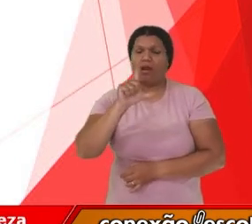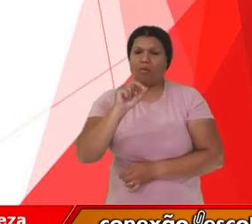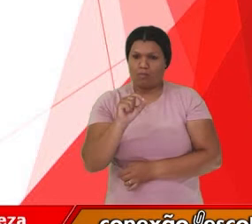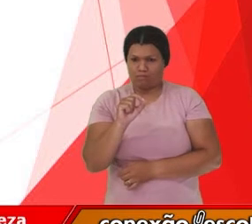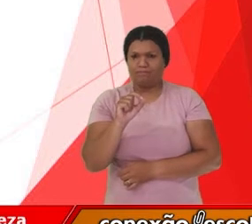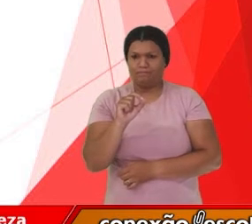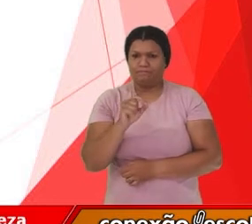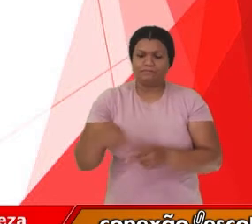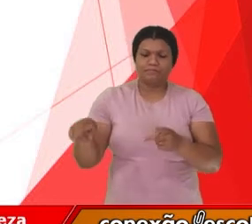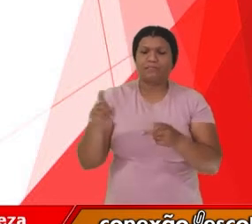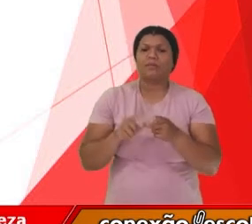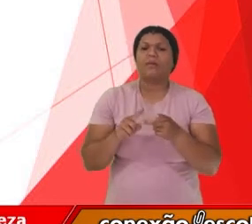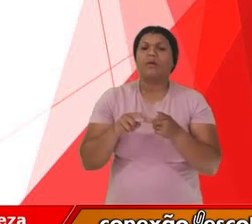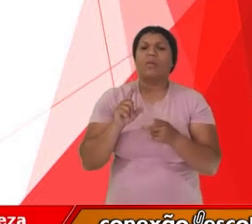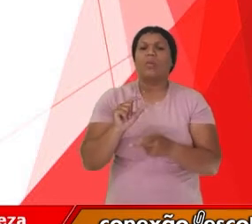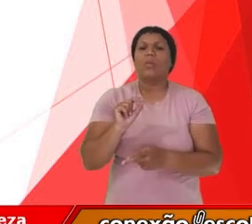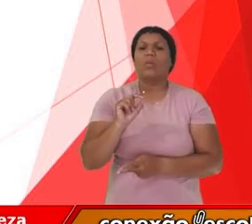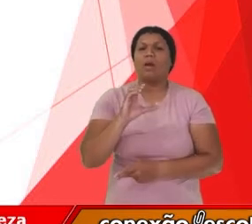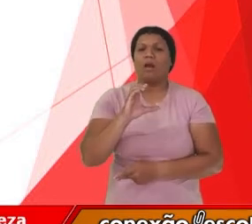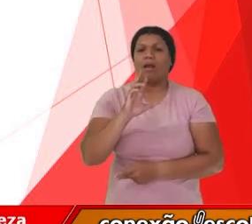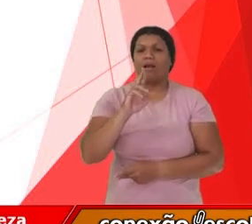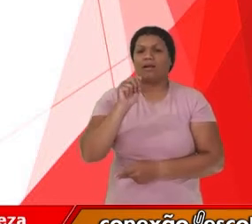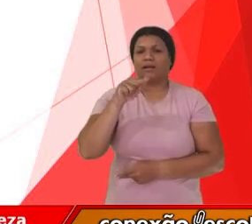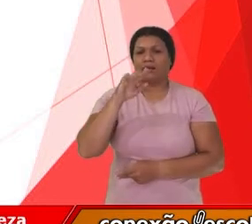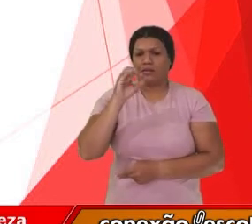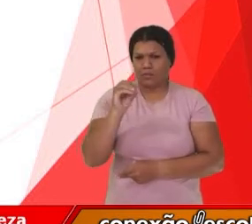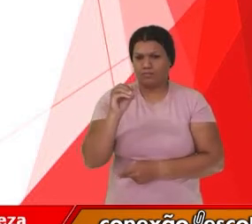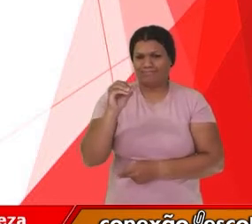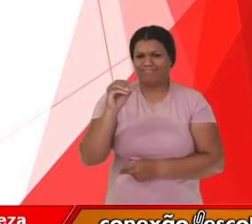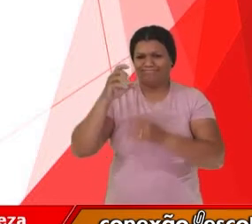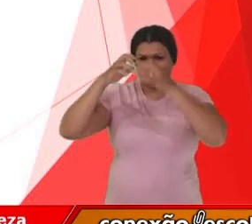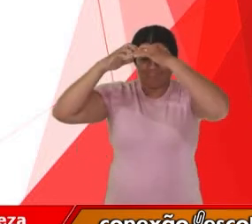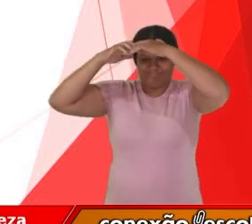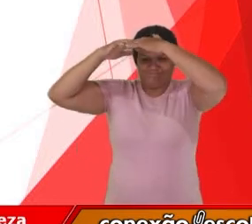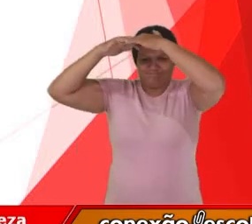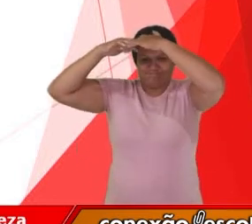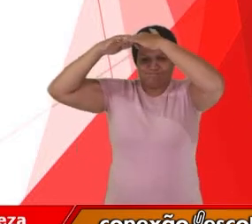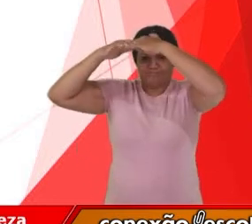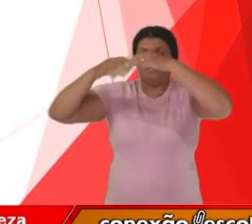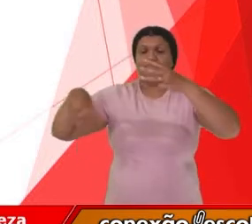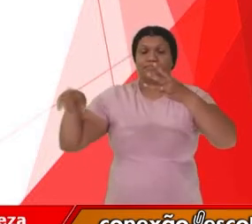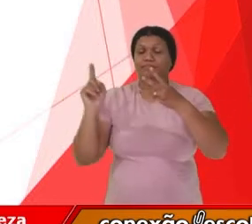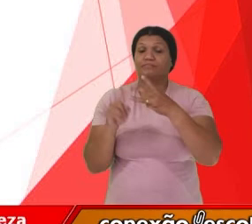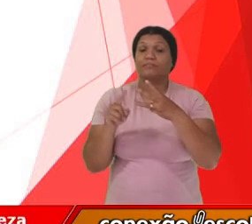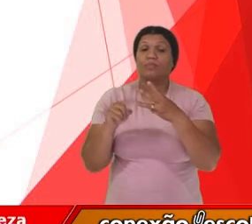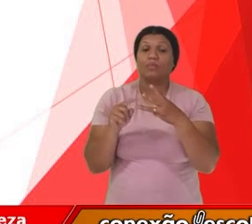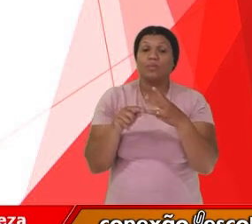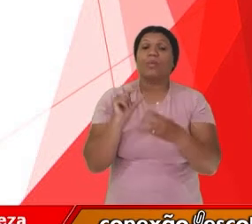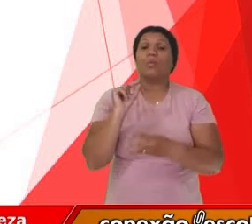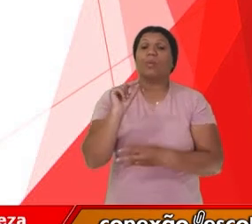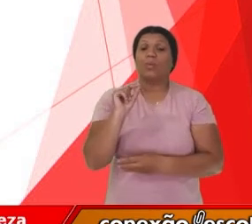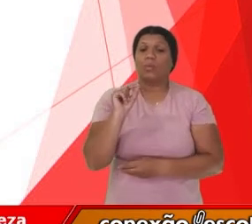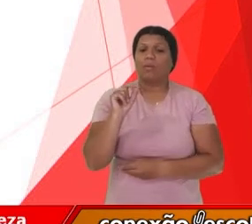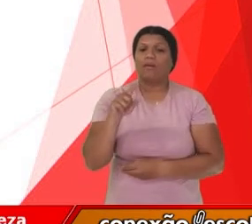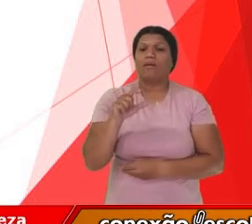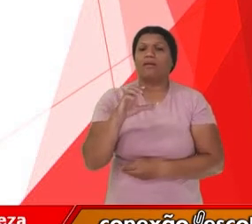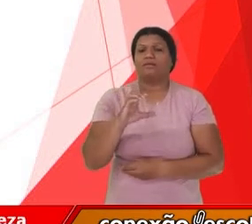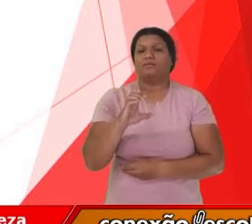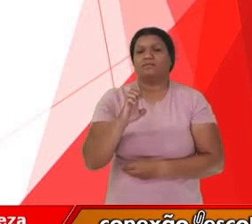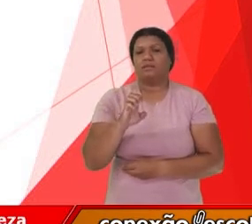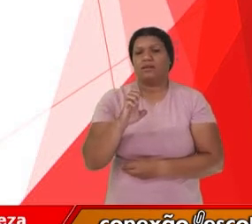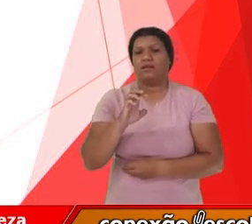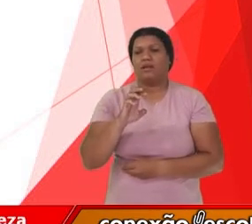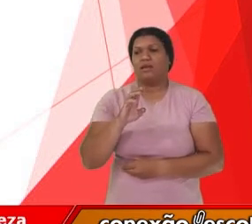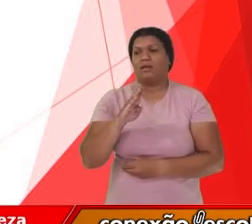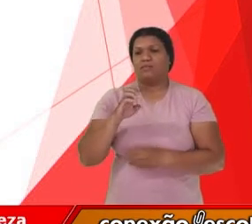Uma de suas estruturas é o cérebro. Ele é dividido em 2 hemisférios, ele tem várias dobras que nós